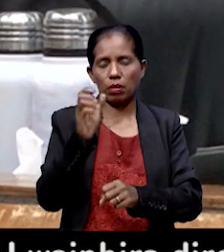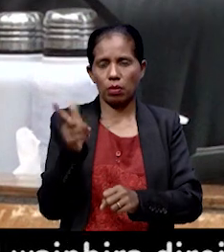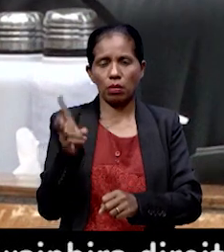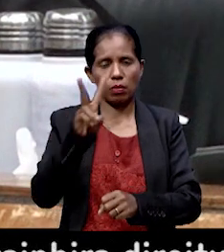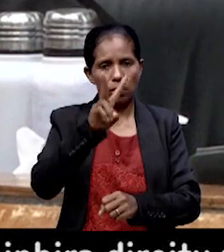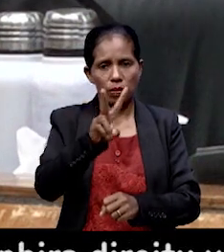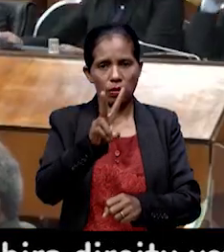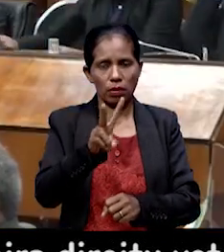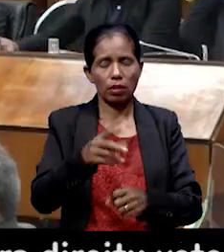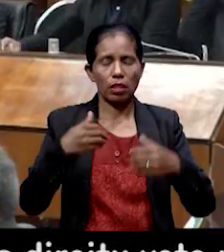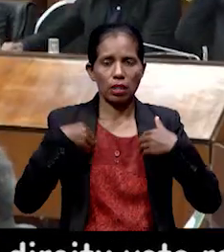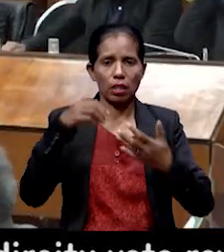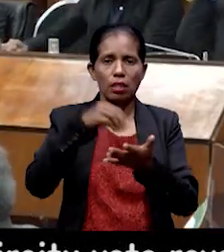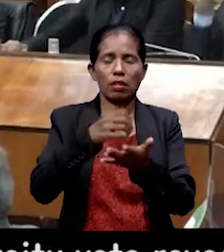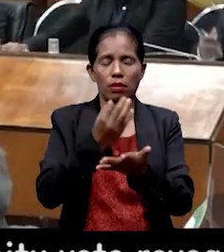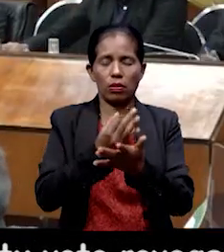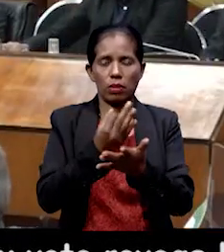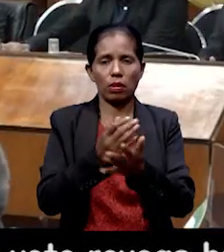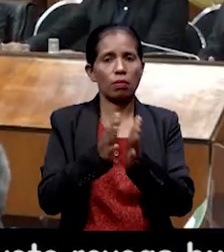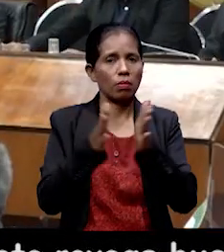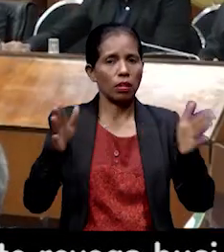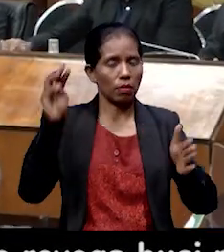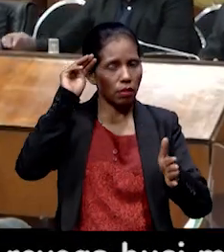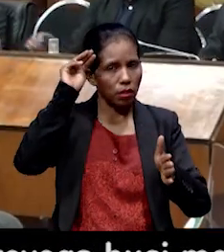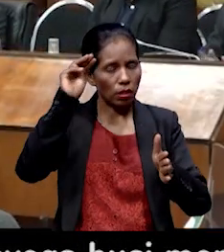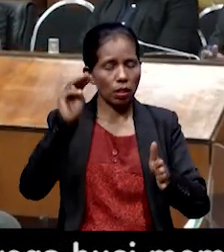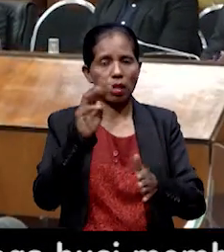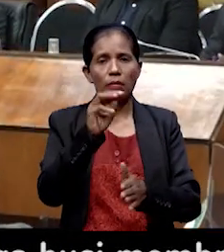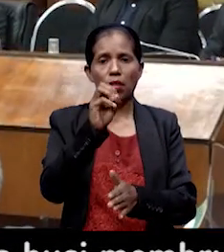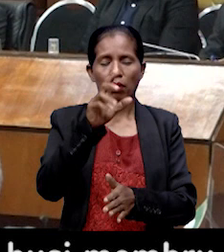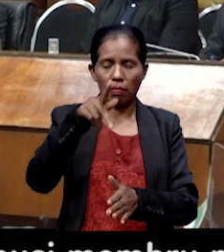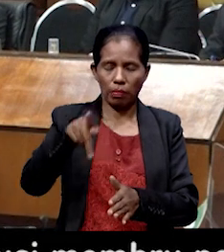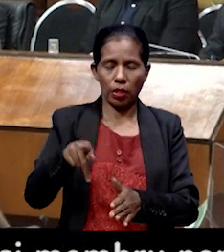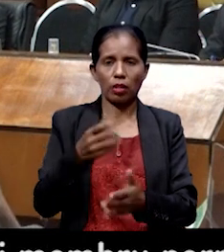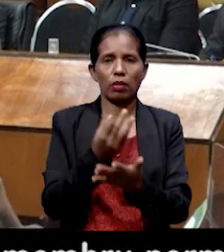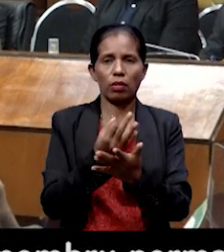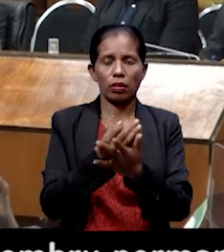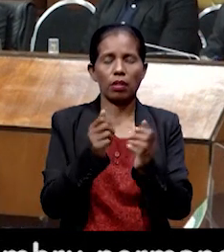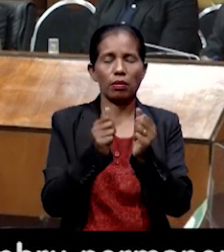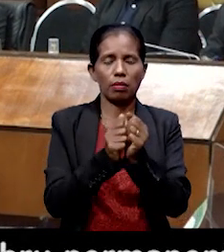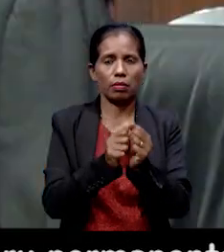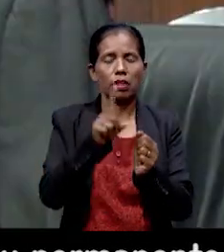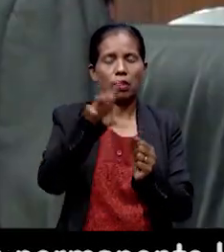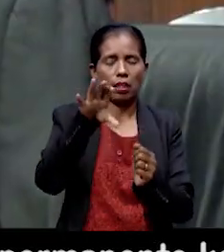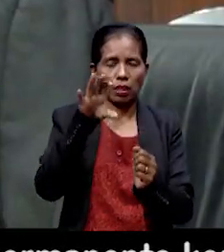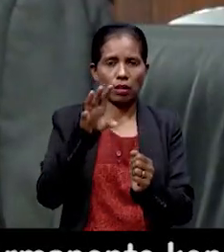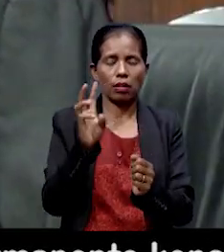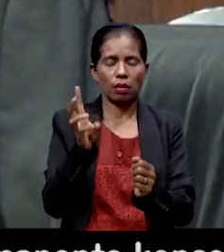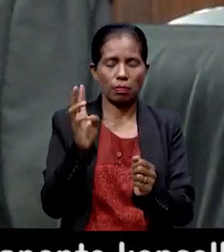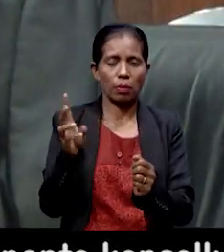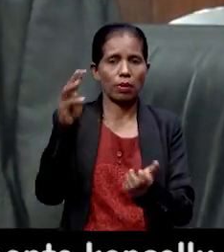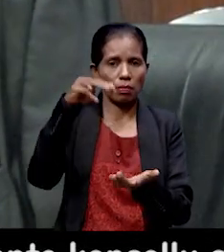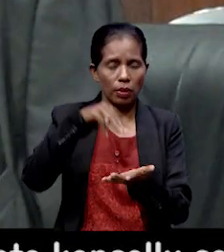ne ia alokasaun bot ba Ministériu Obras Públicas ho montante tokong atus ida neng nulu resin, Ministériu